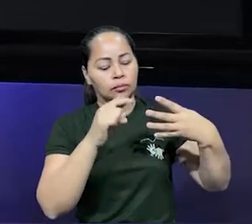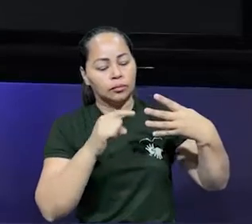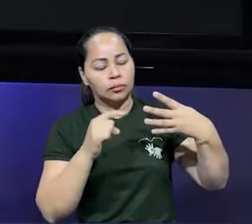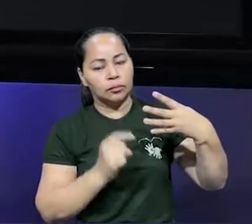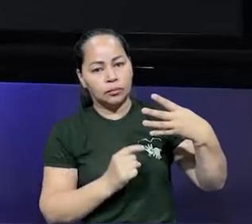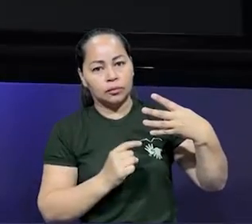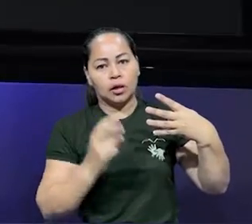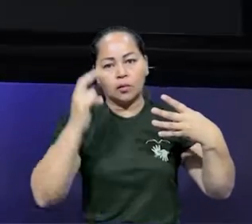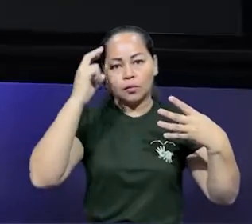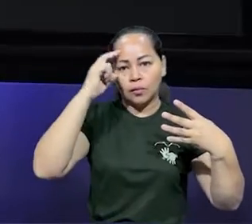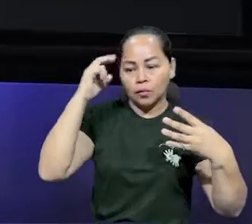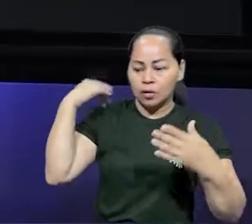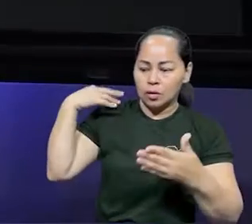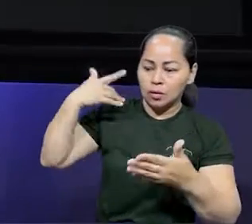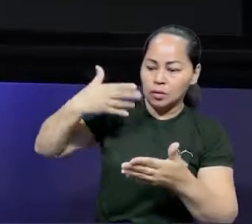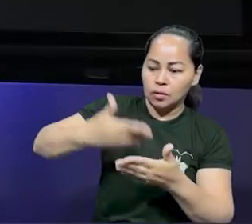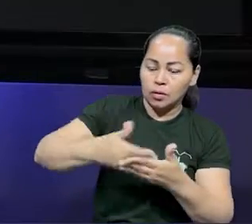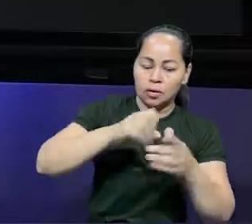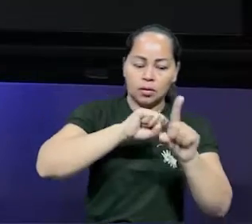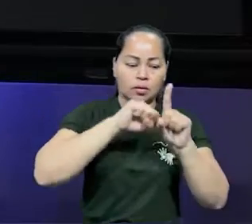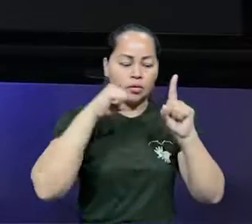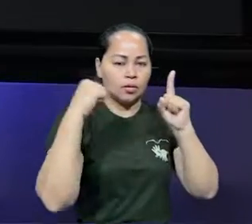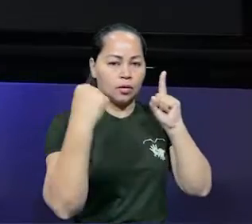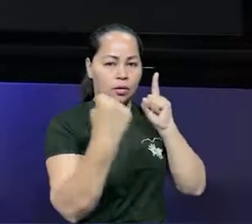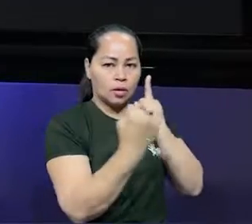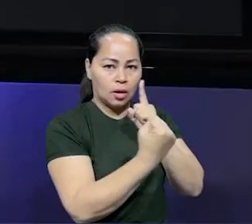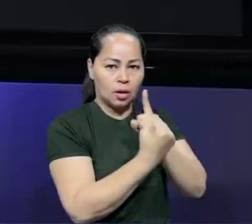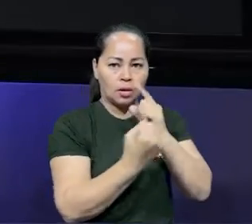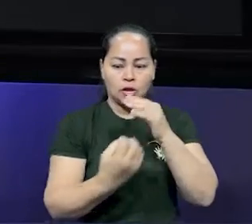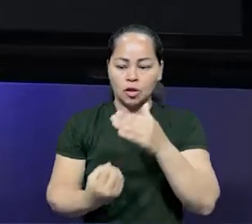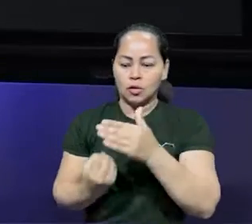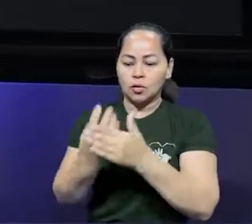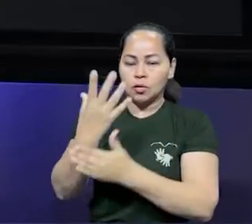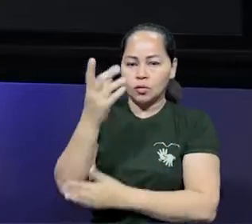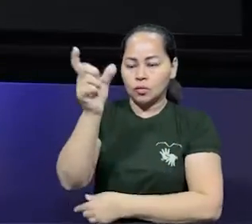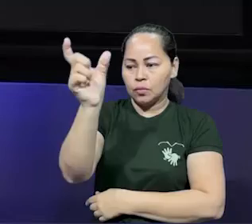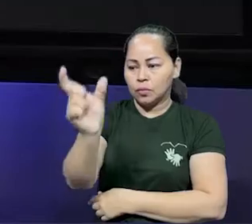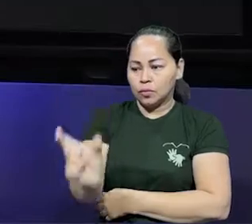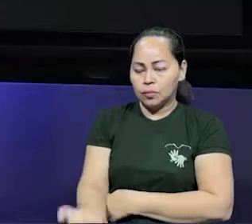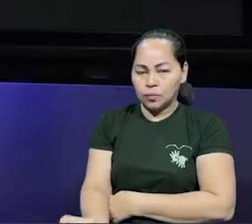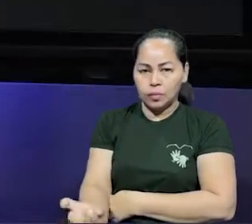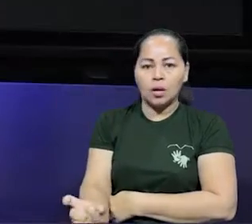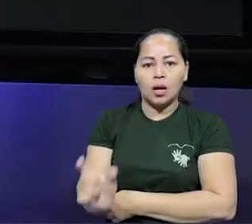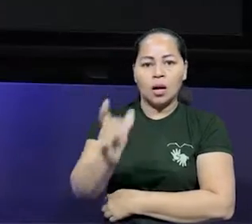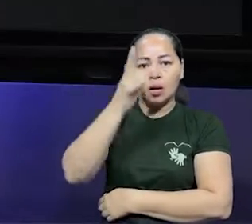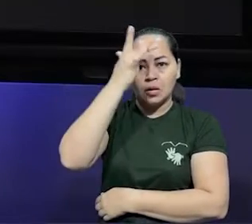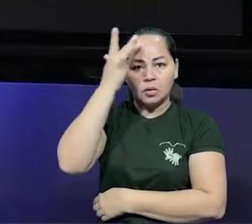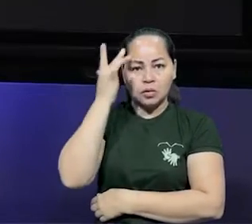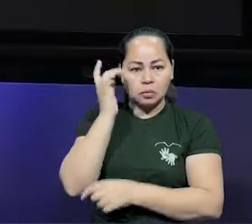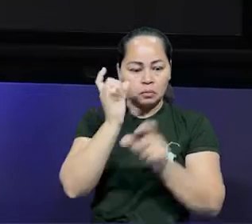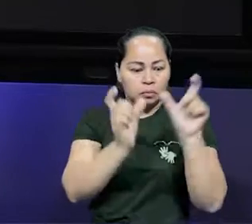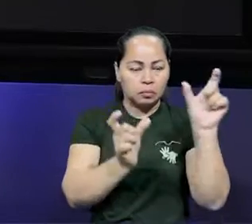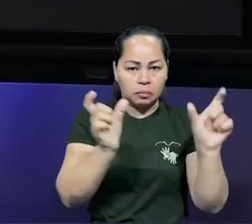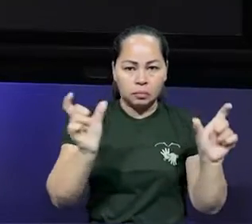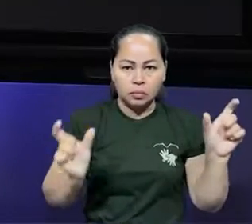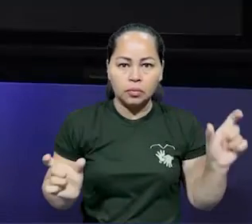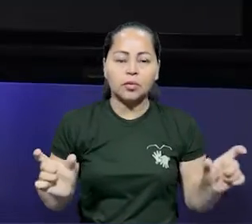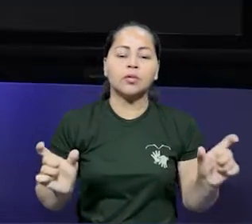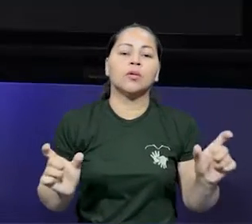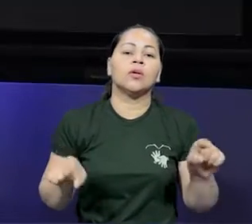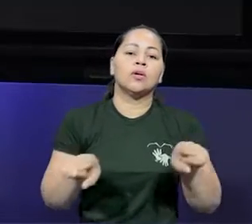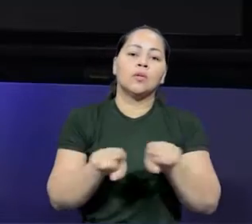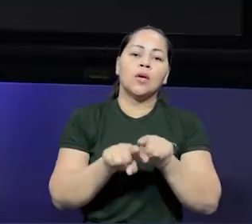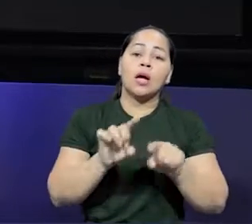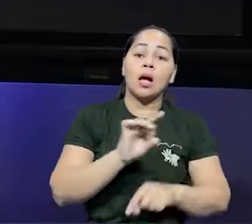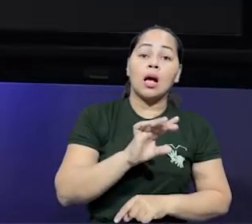cultura, do momento histórico, da sociedade em que surge um novo ser humano, determinam características